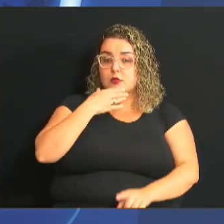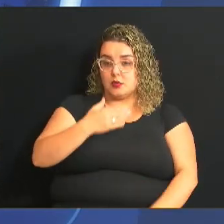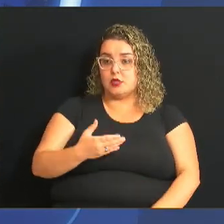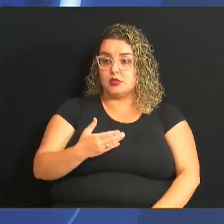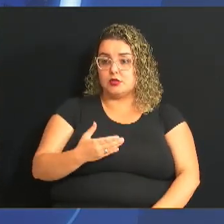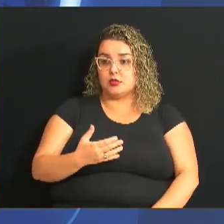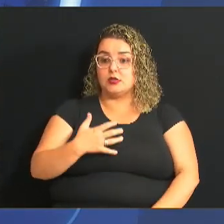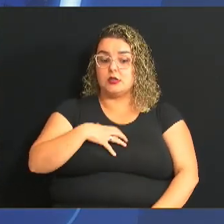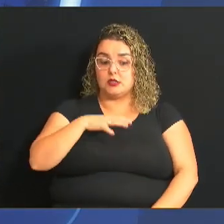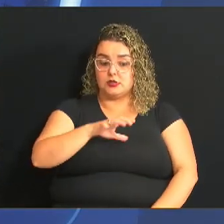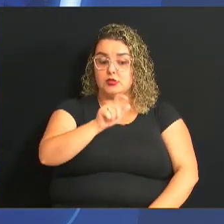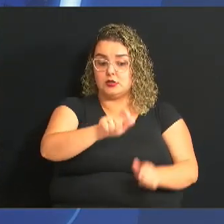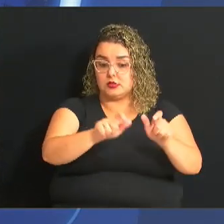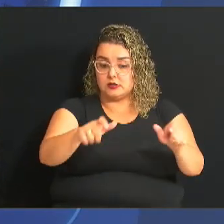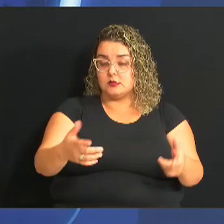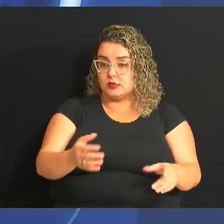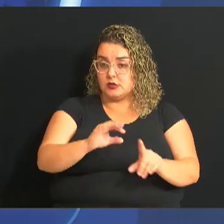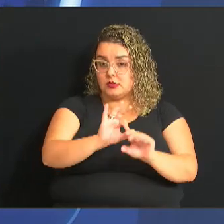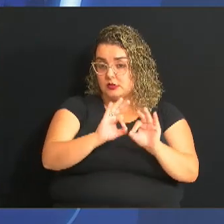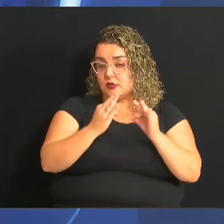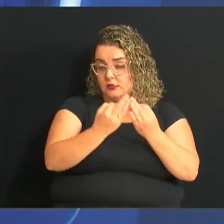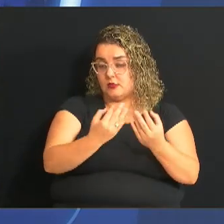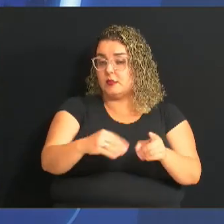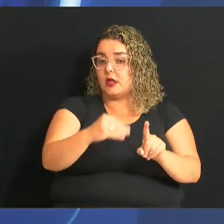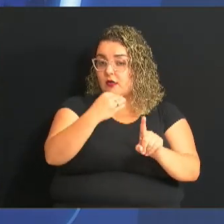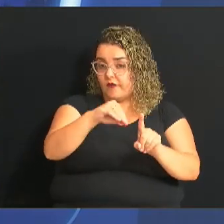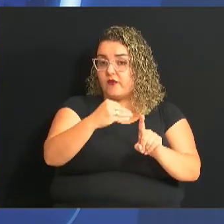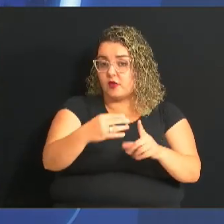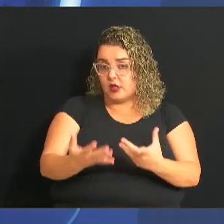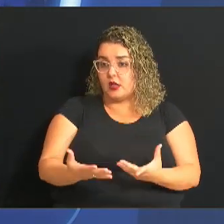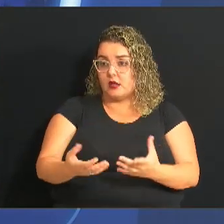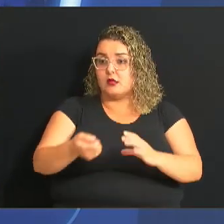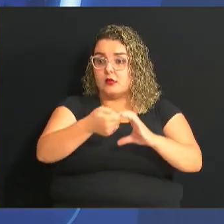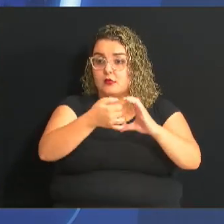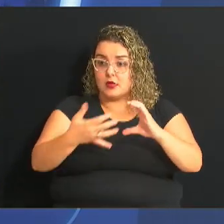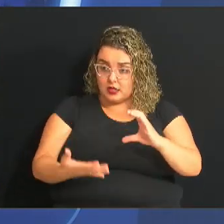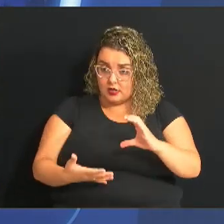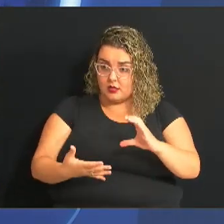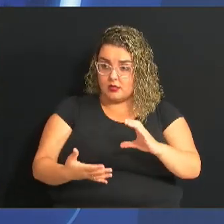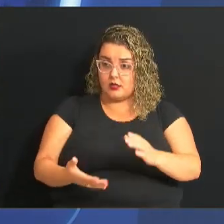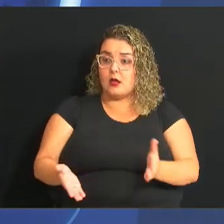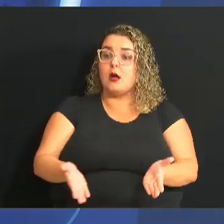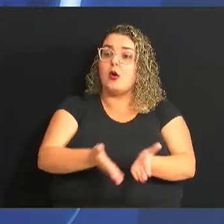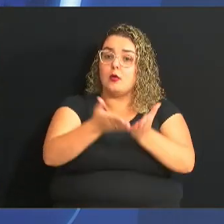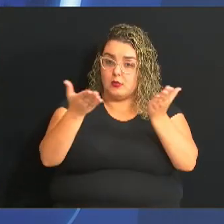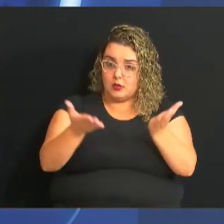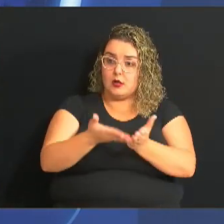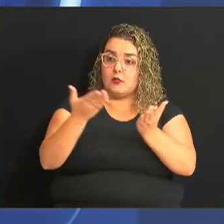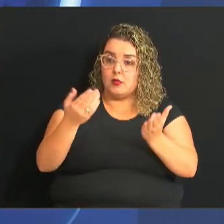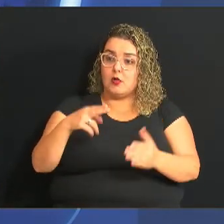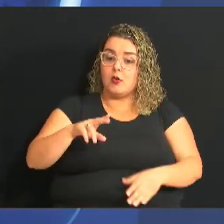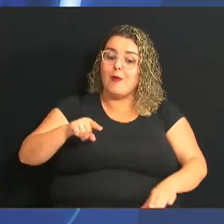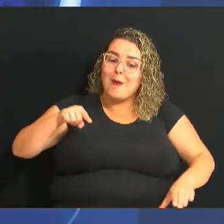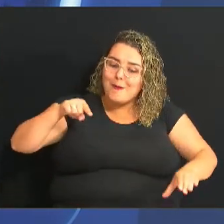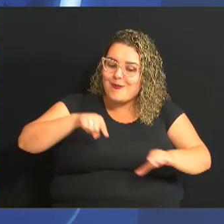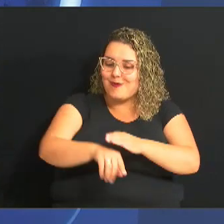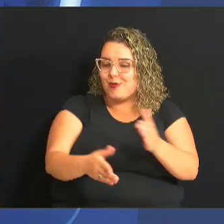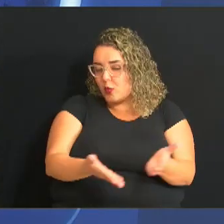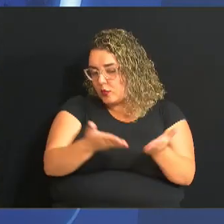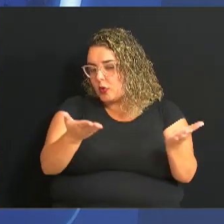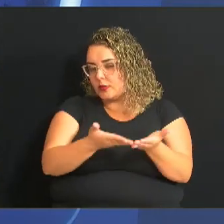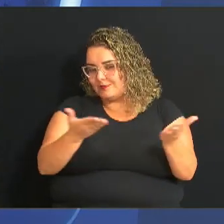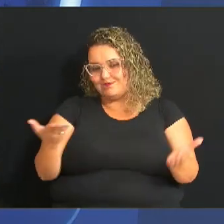essas pessoas em situação de vulnerabilidade, caracterizada pela pobreza ou extrema pobreza, não